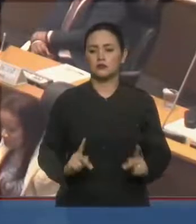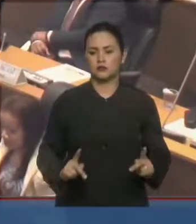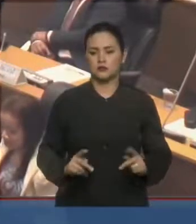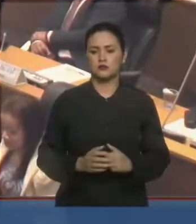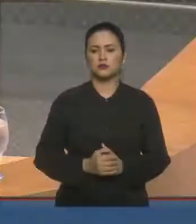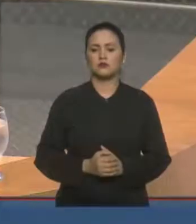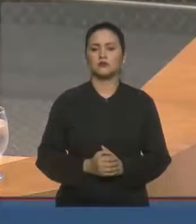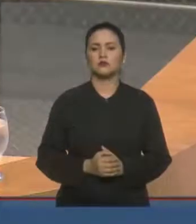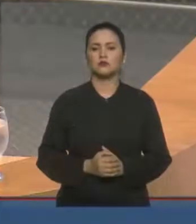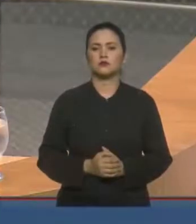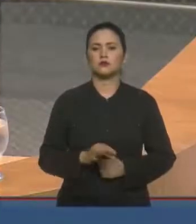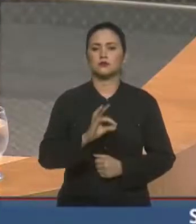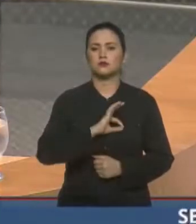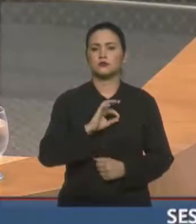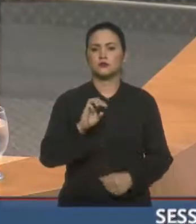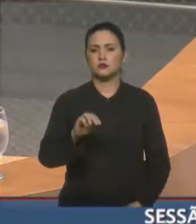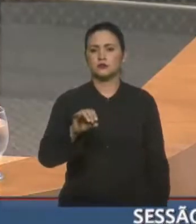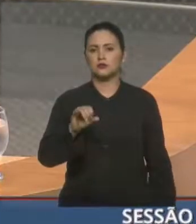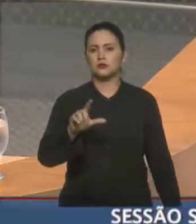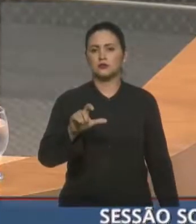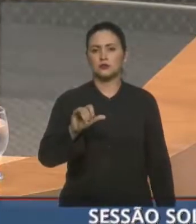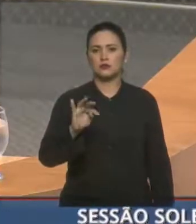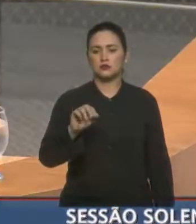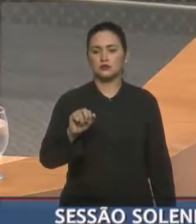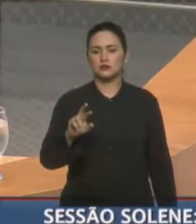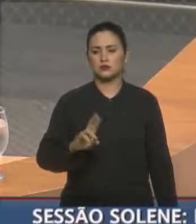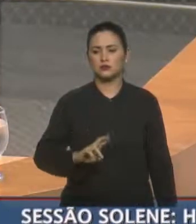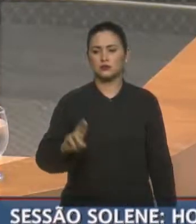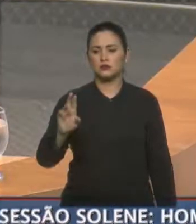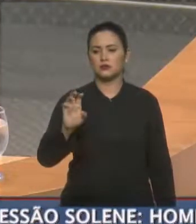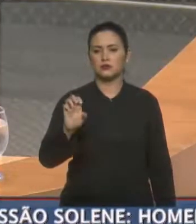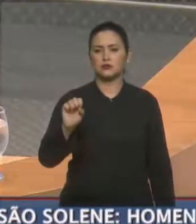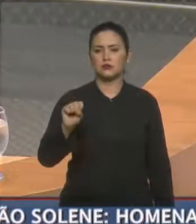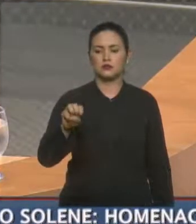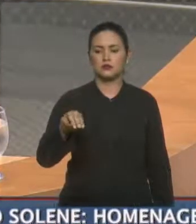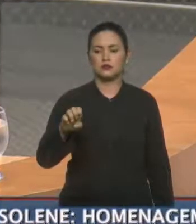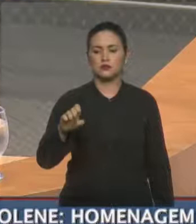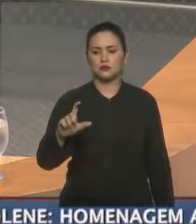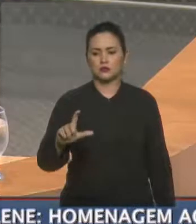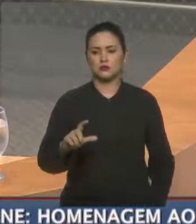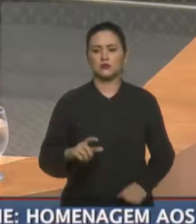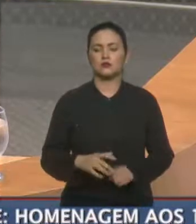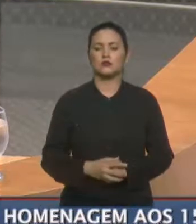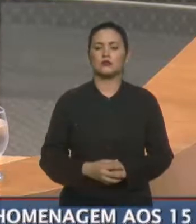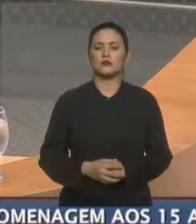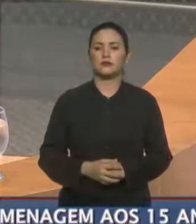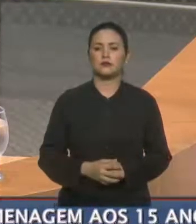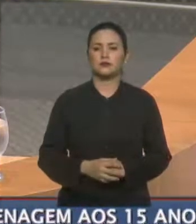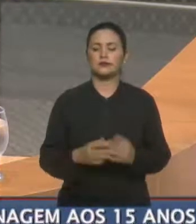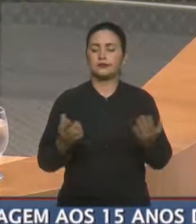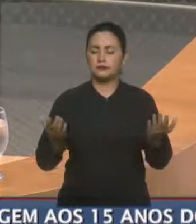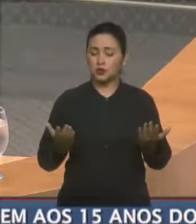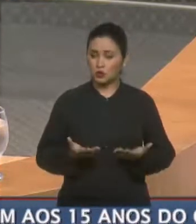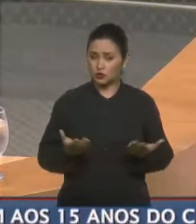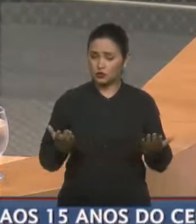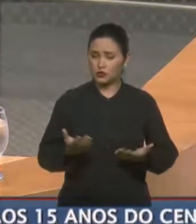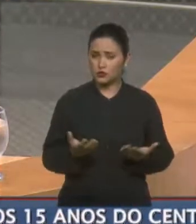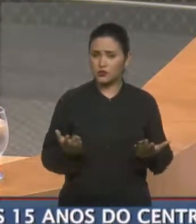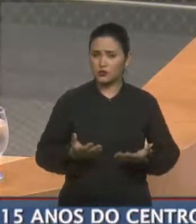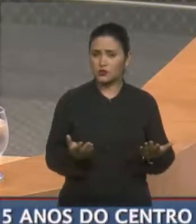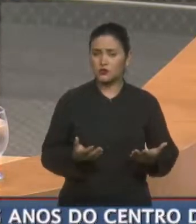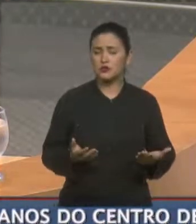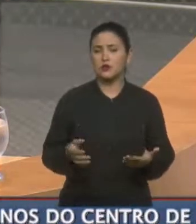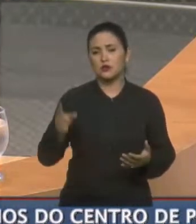da Polícia Militar também aqui, representando o nosso comandante, Coronel Ismael. É isso, esse dia, em